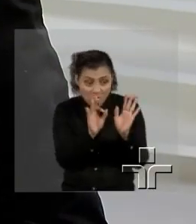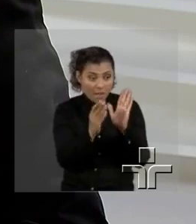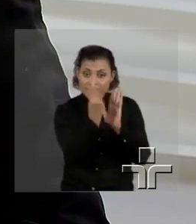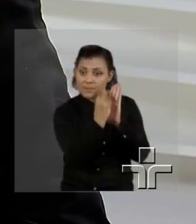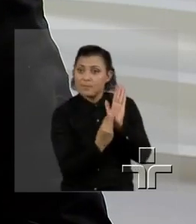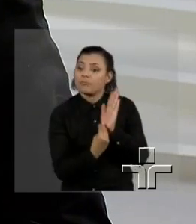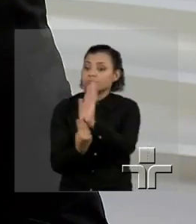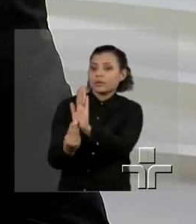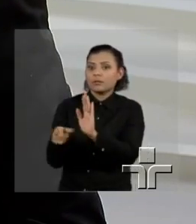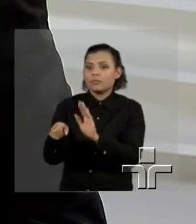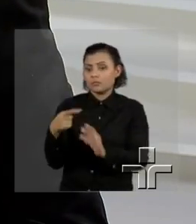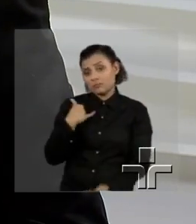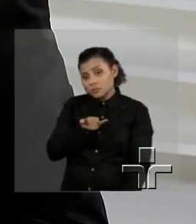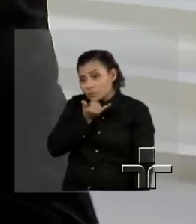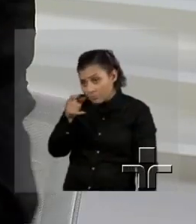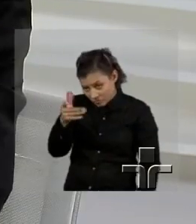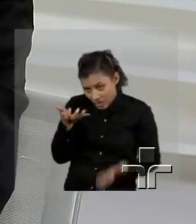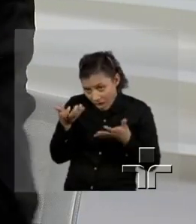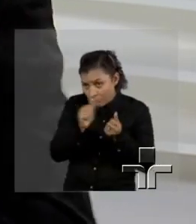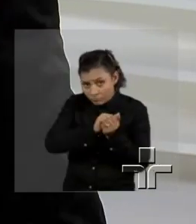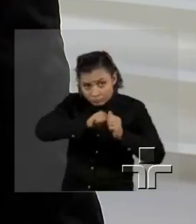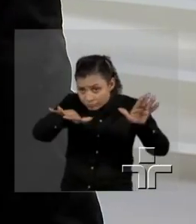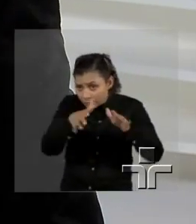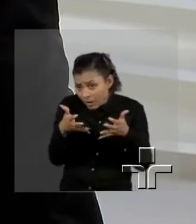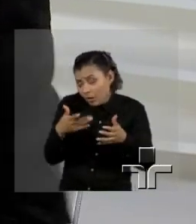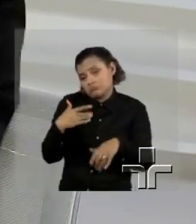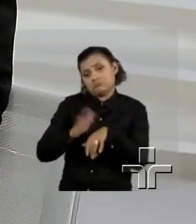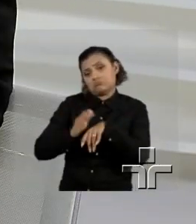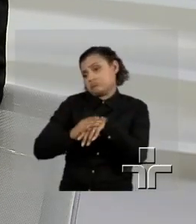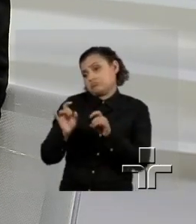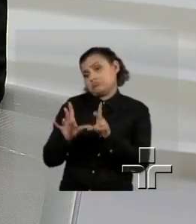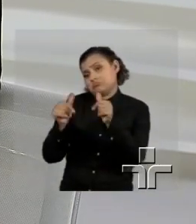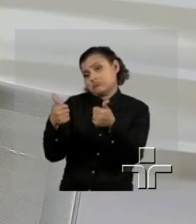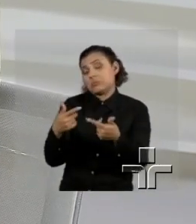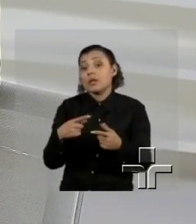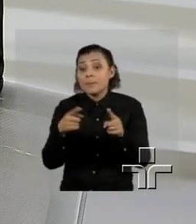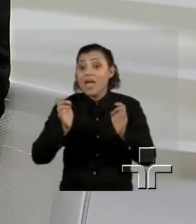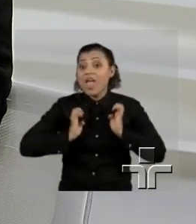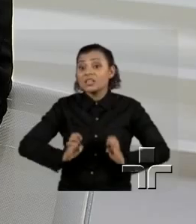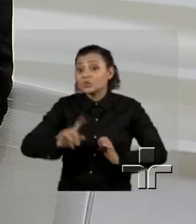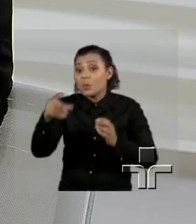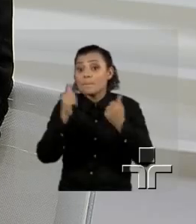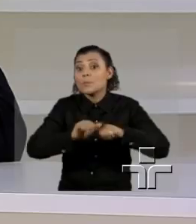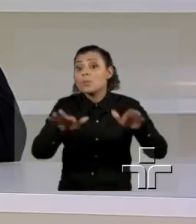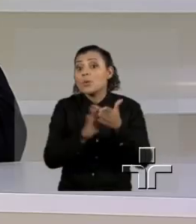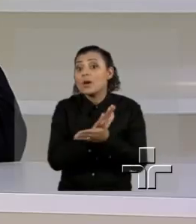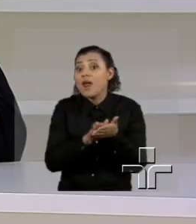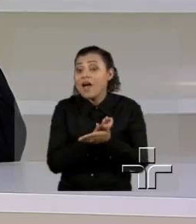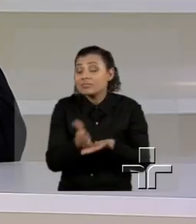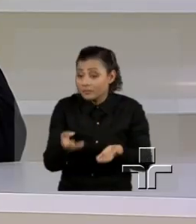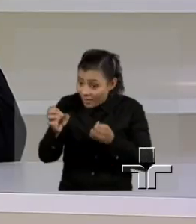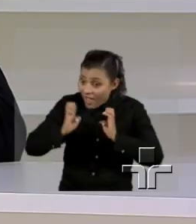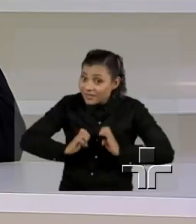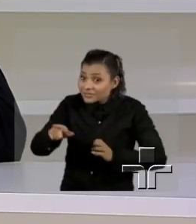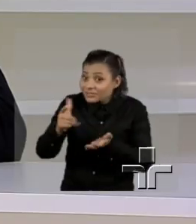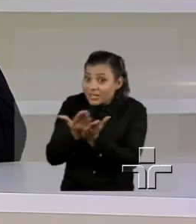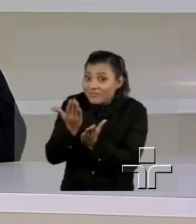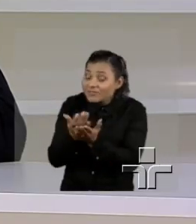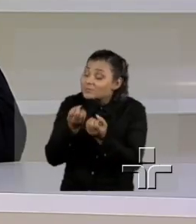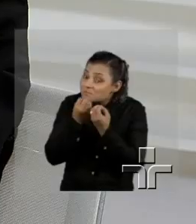dela. Lógico, se você falar uma frase que compense para a imprensa explorar, que aquilo caracteriza alguma coisa, a imprensa vai utilizar. Isso